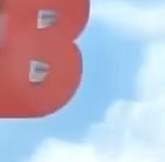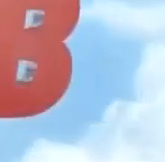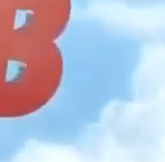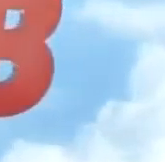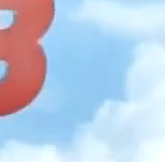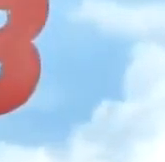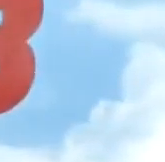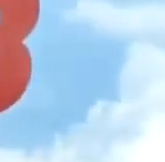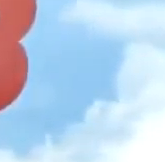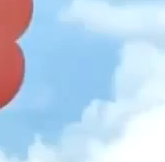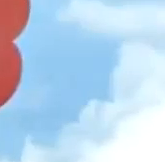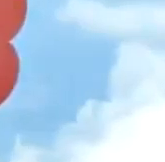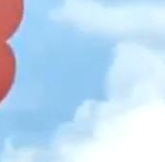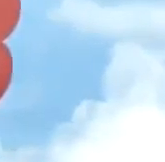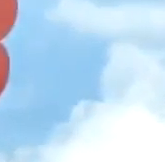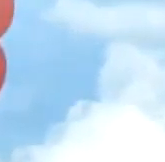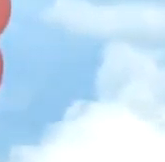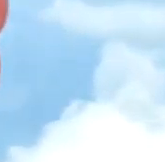Obrigado.